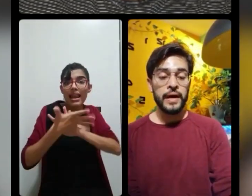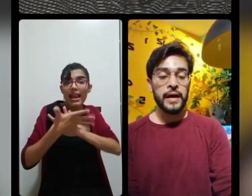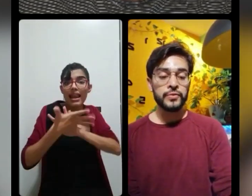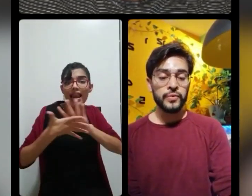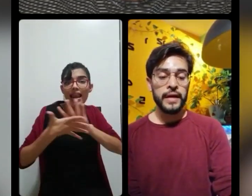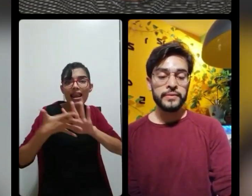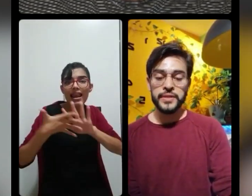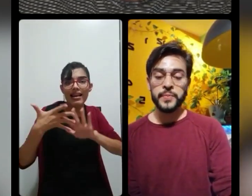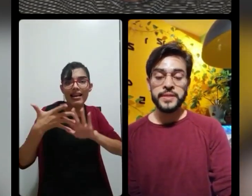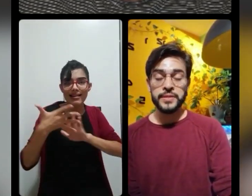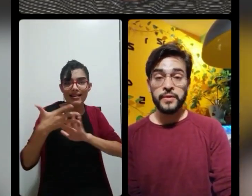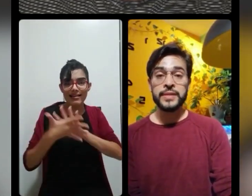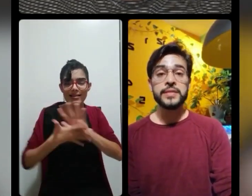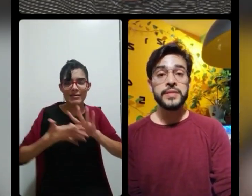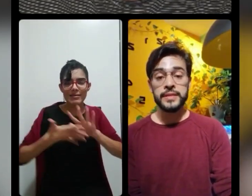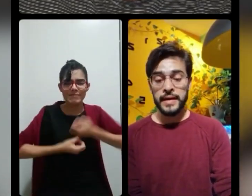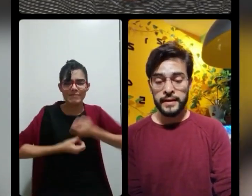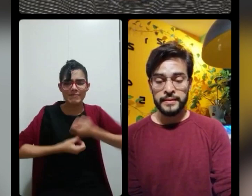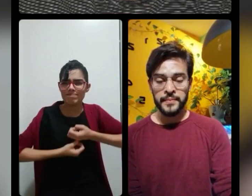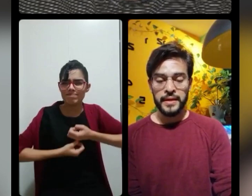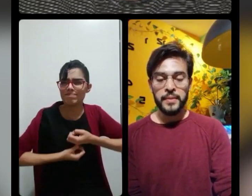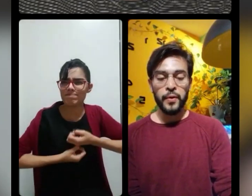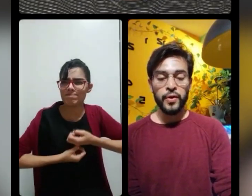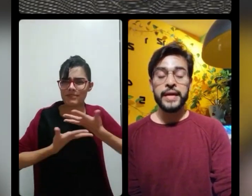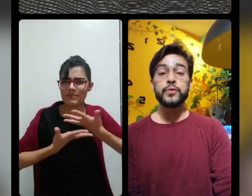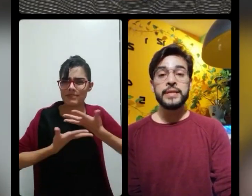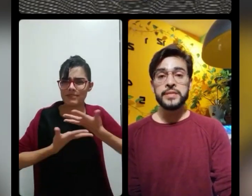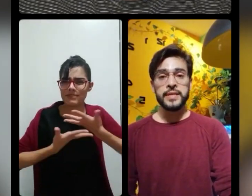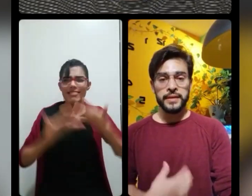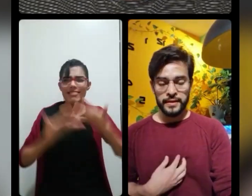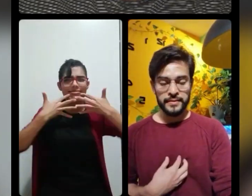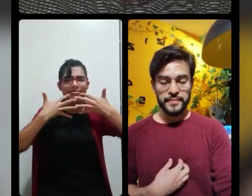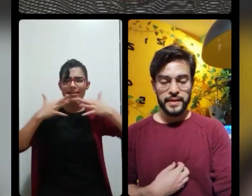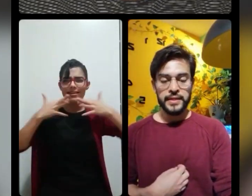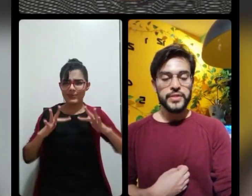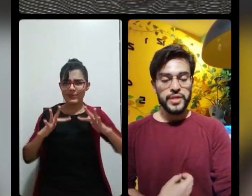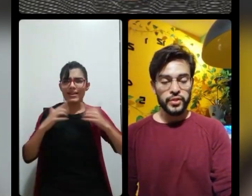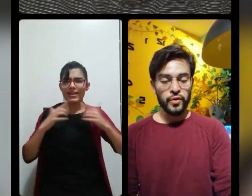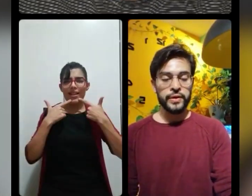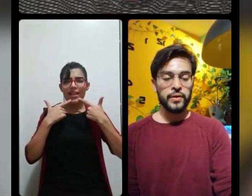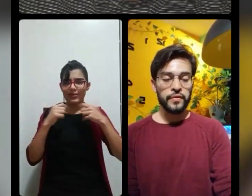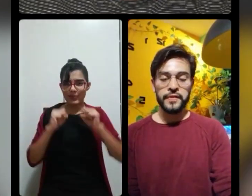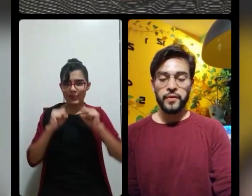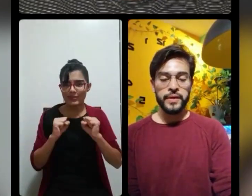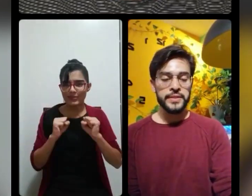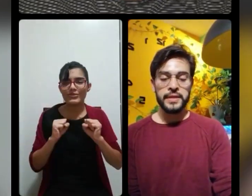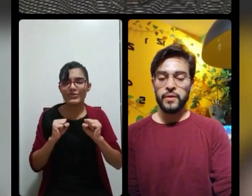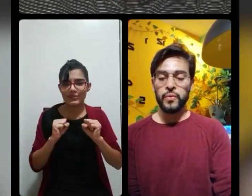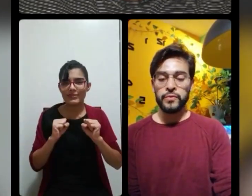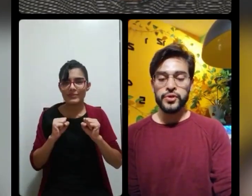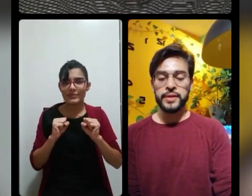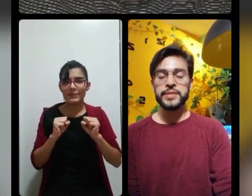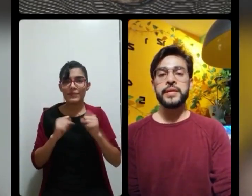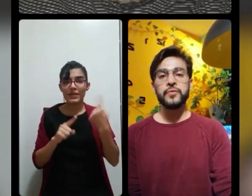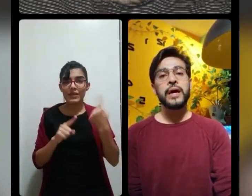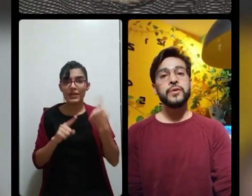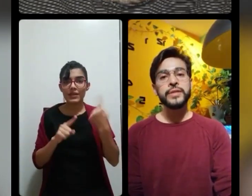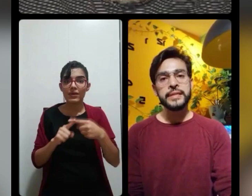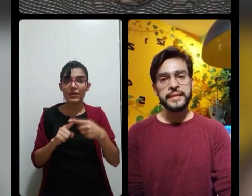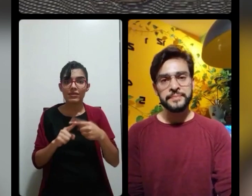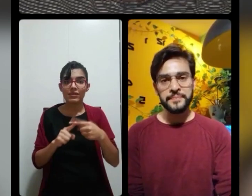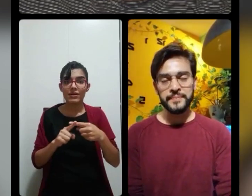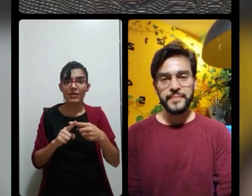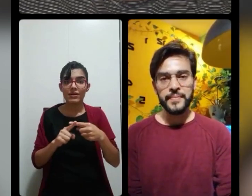elevado a alto grau de expressão e necessidade, porque o dizer se torna, com frequência, uma urgência e